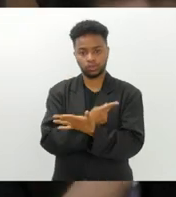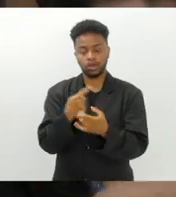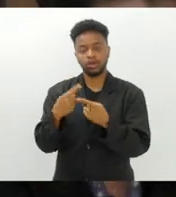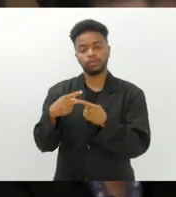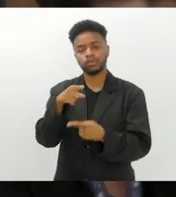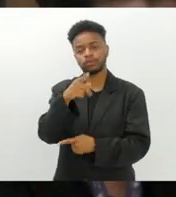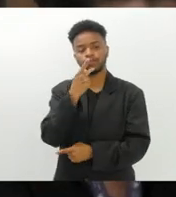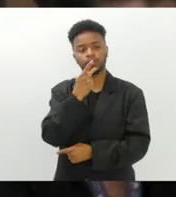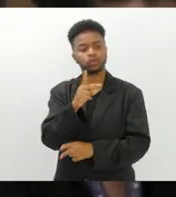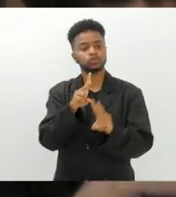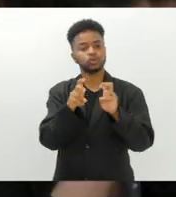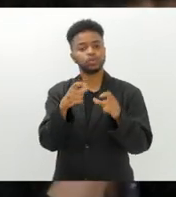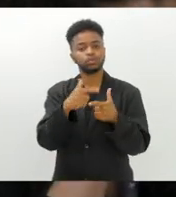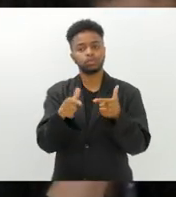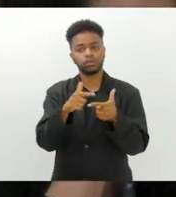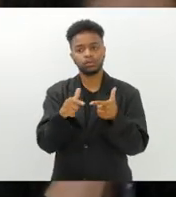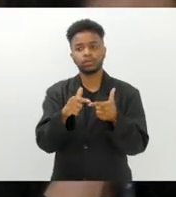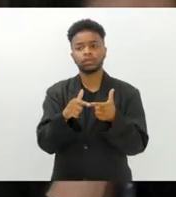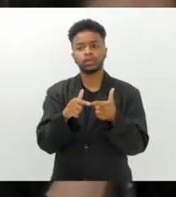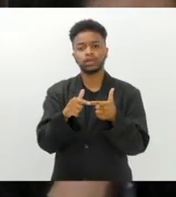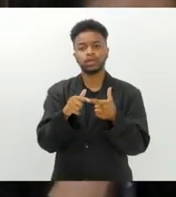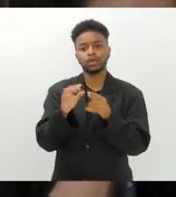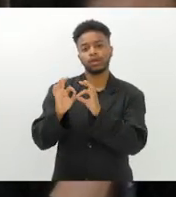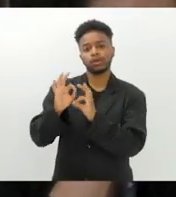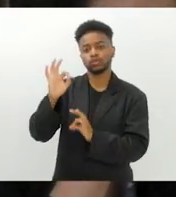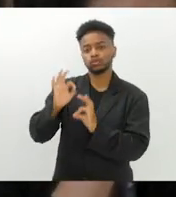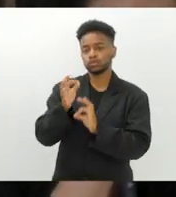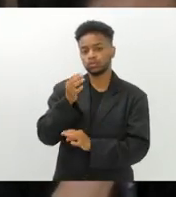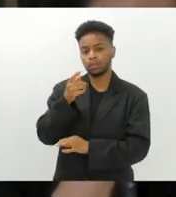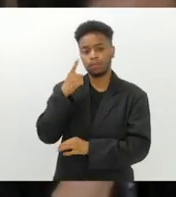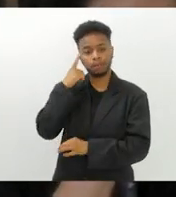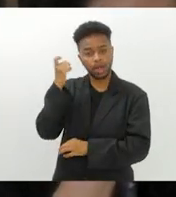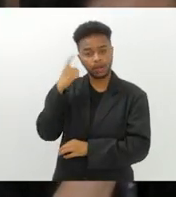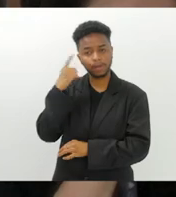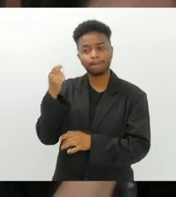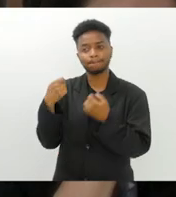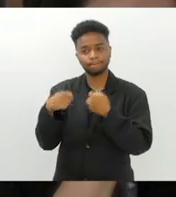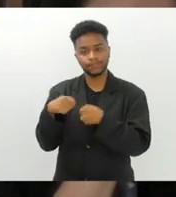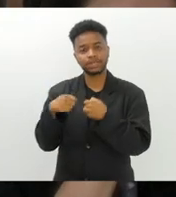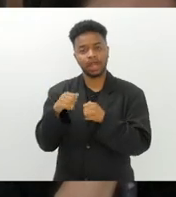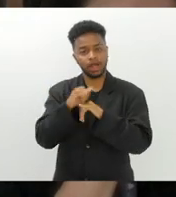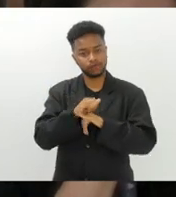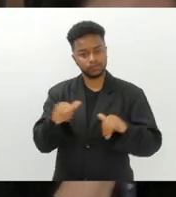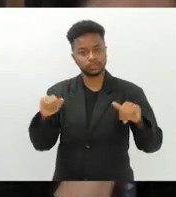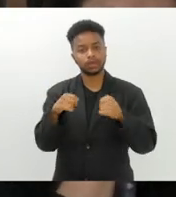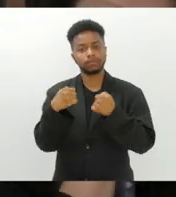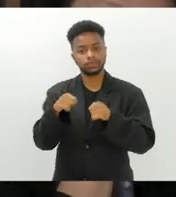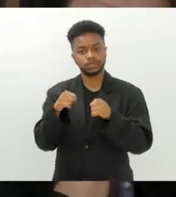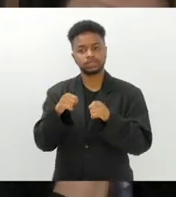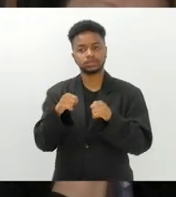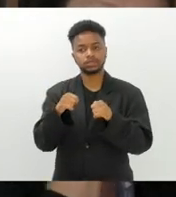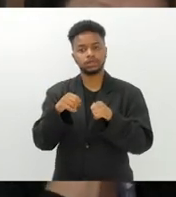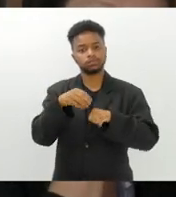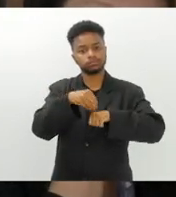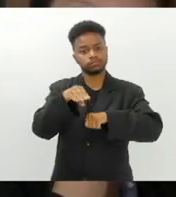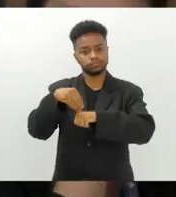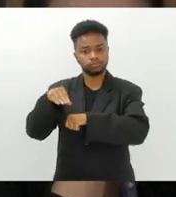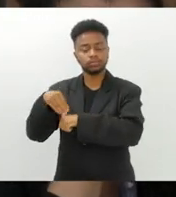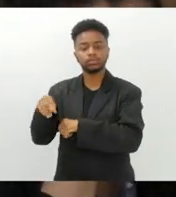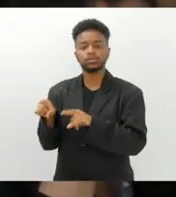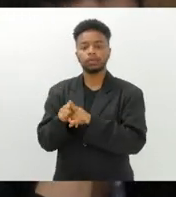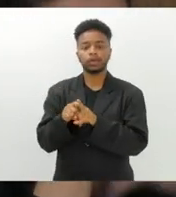do problema do BCBs, é algo que eles têm que ser avisado, ser comunicado, né, introduzido